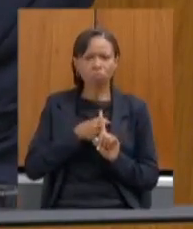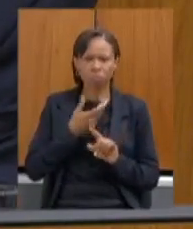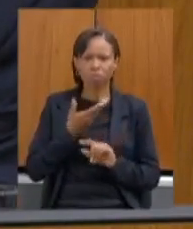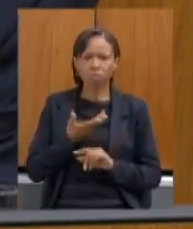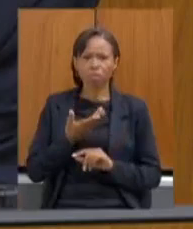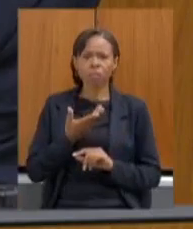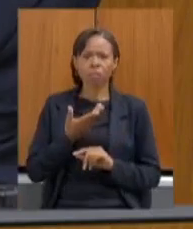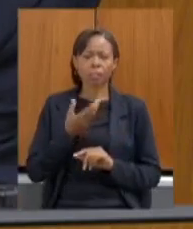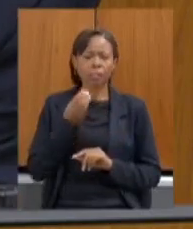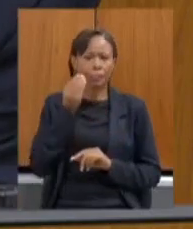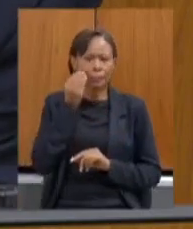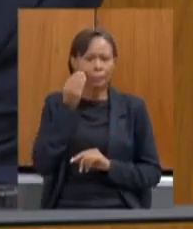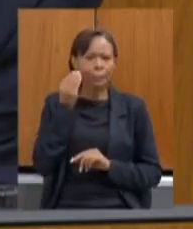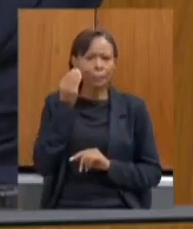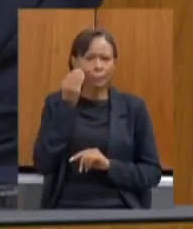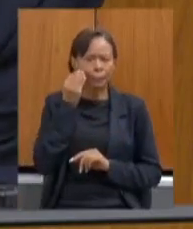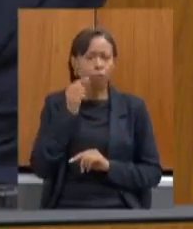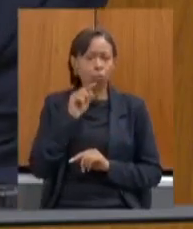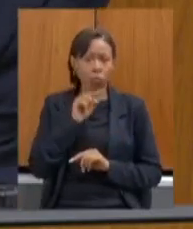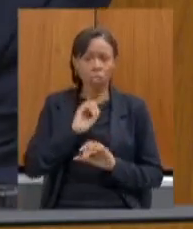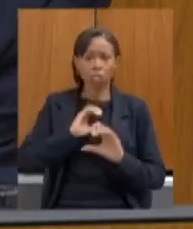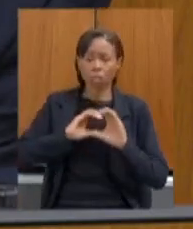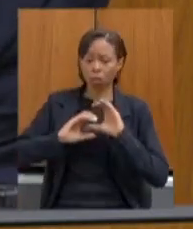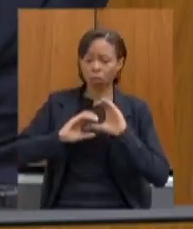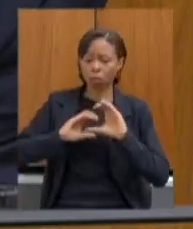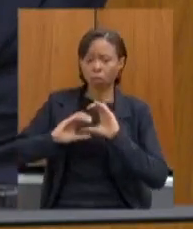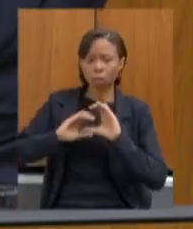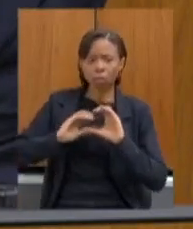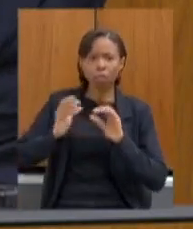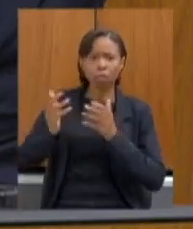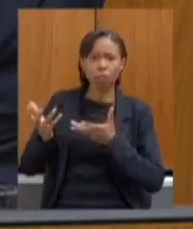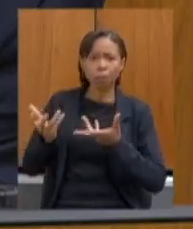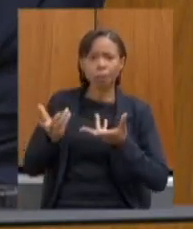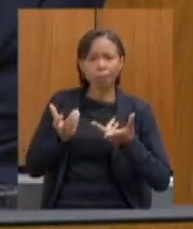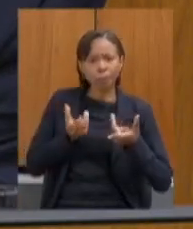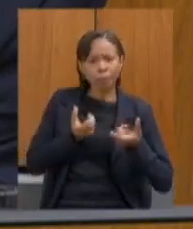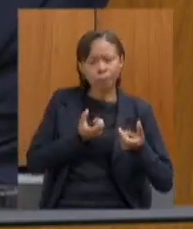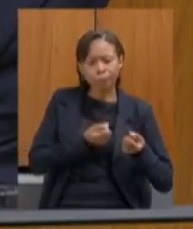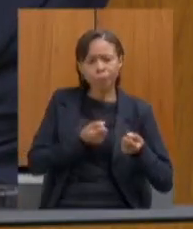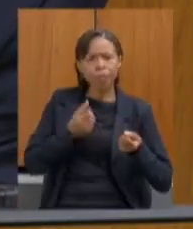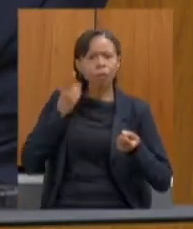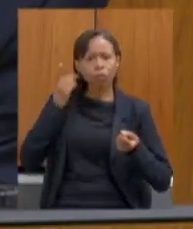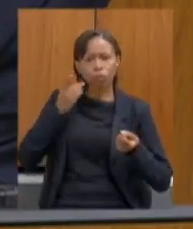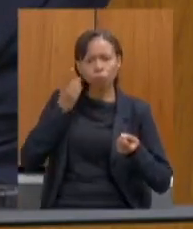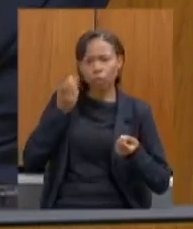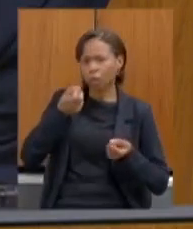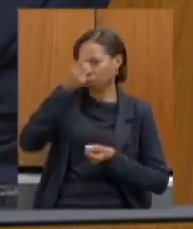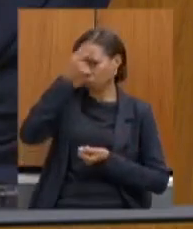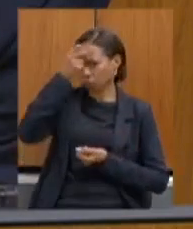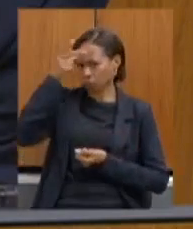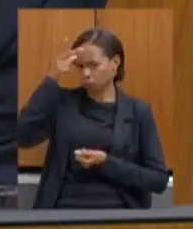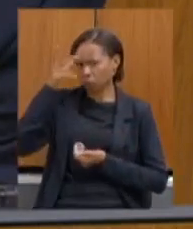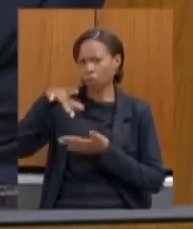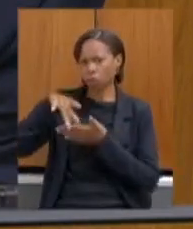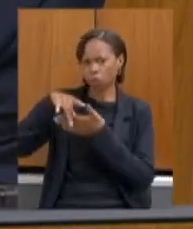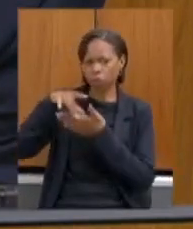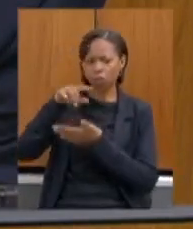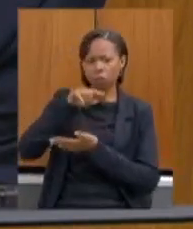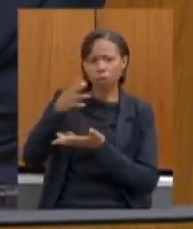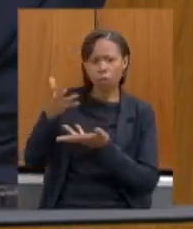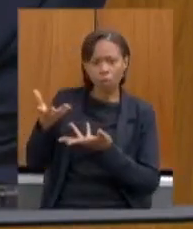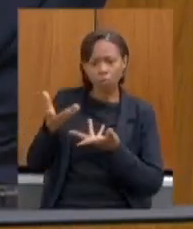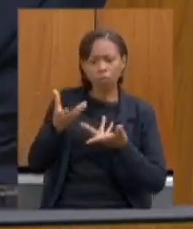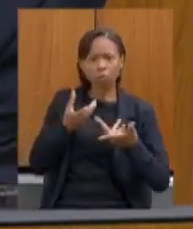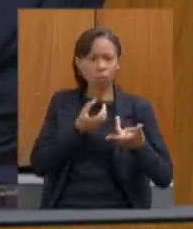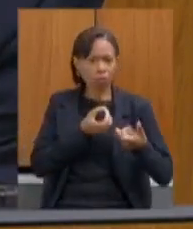de comunicação, de receber os deputados, os prefeitos, as lideranças. Então,